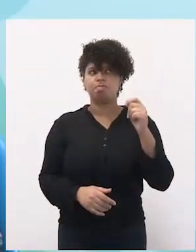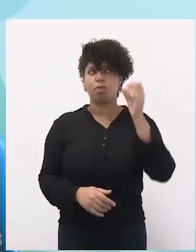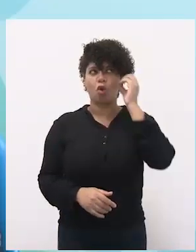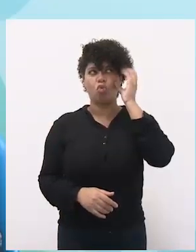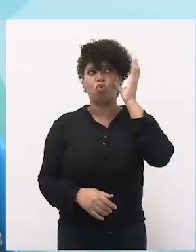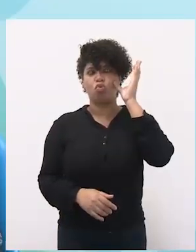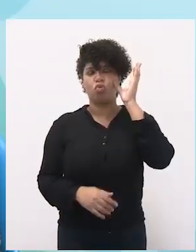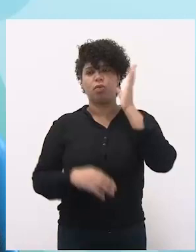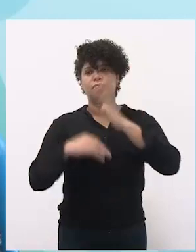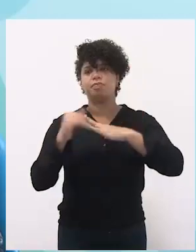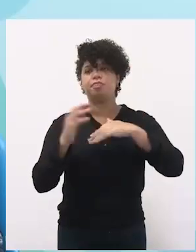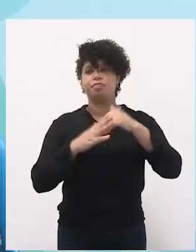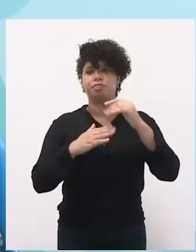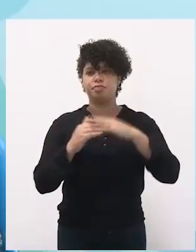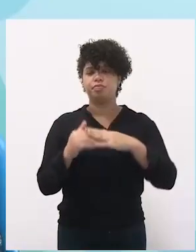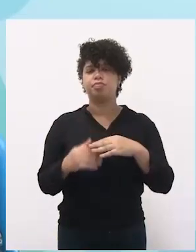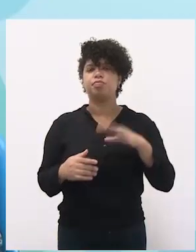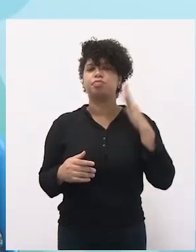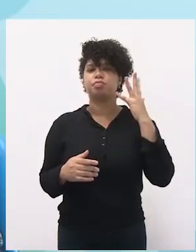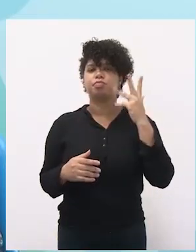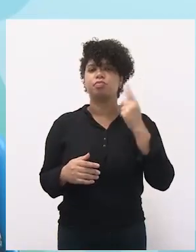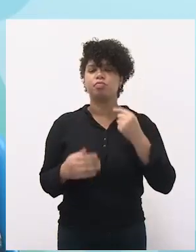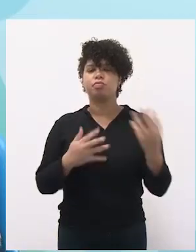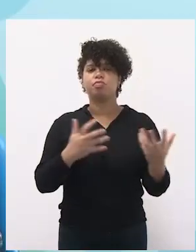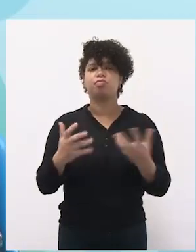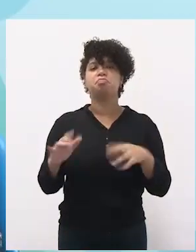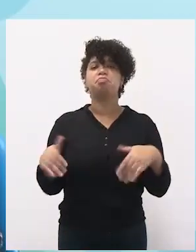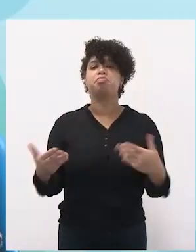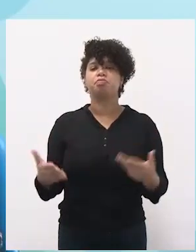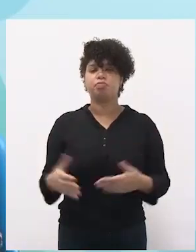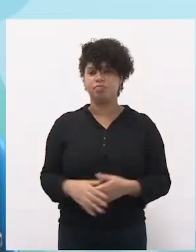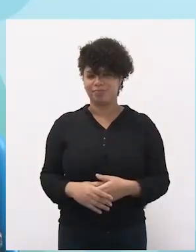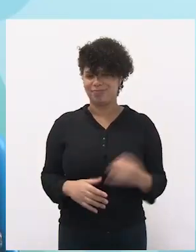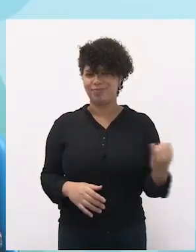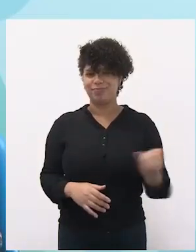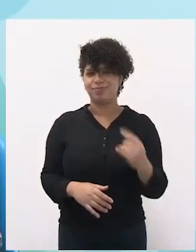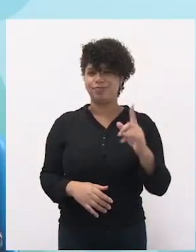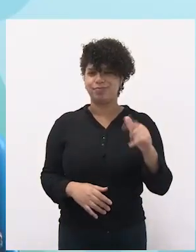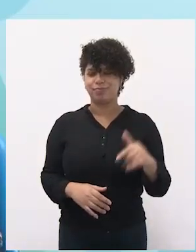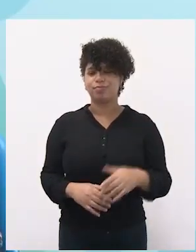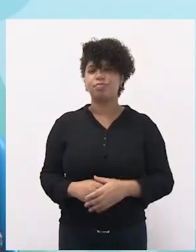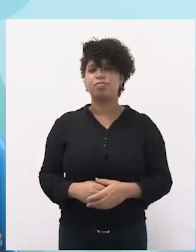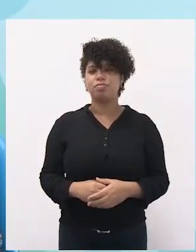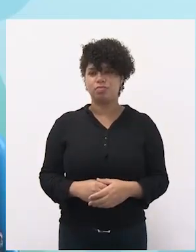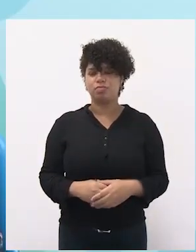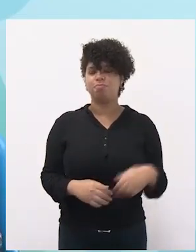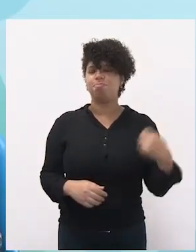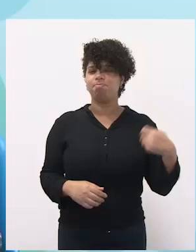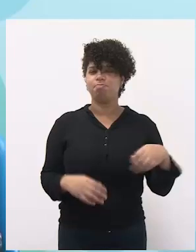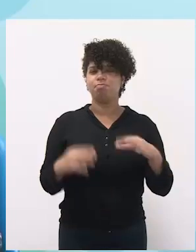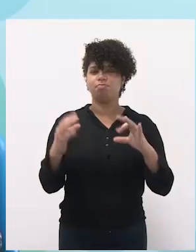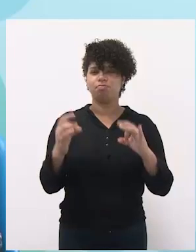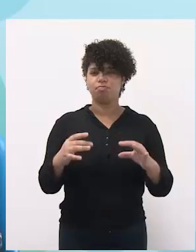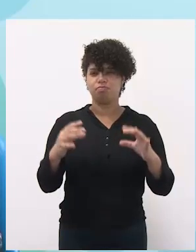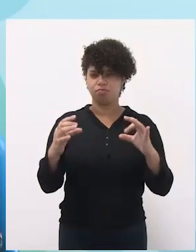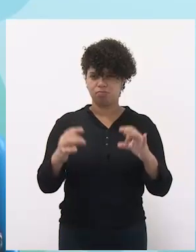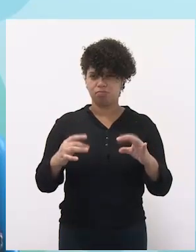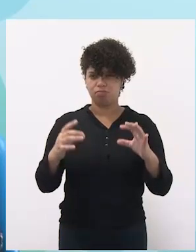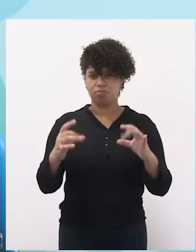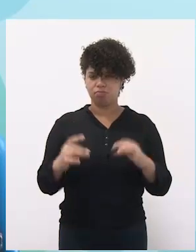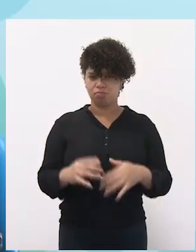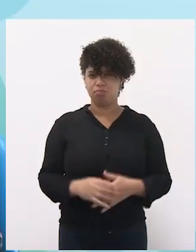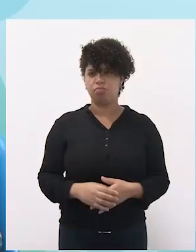naquela habilidade, naquela competência que eu estou verificando. Isso é muito importante, tá, gente? Essa questão de feedback, da gente